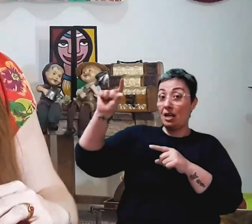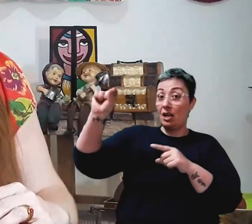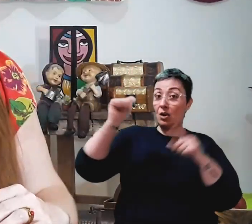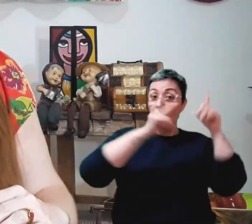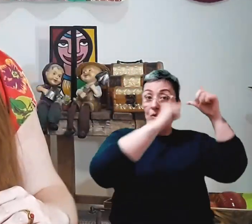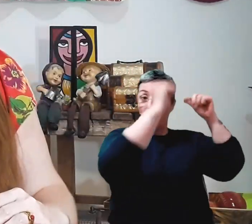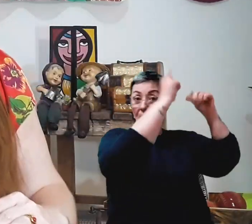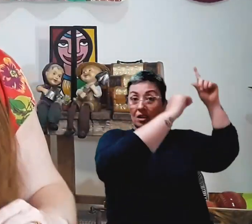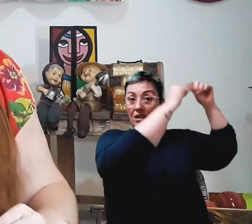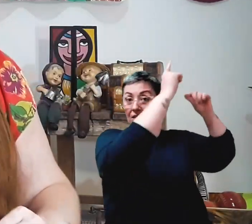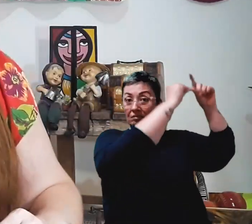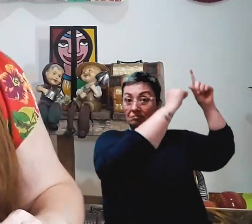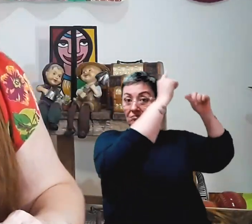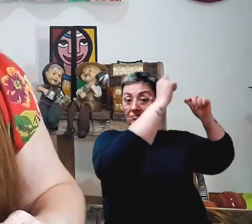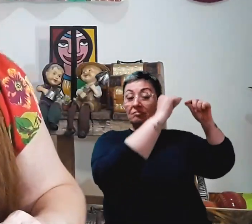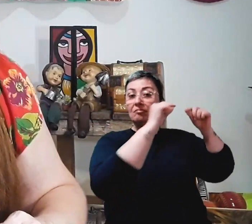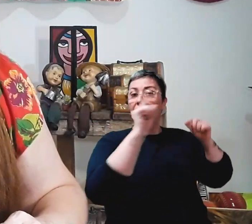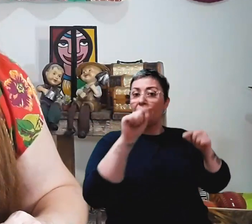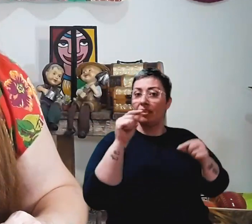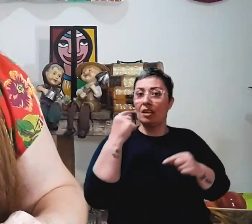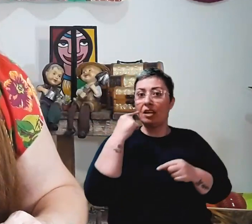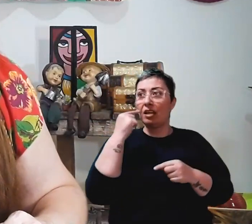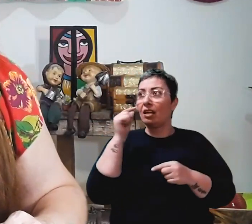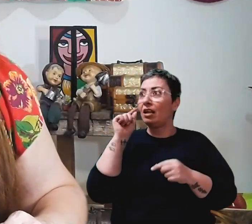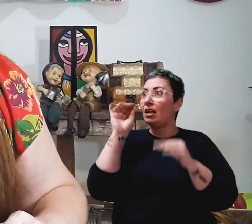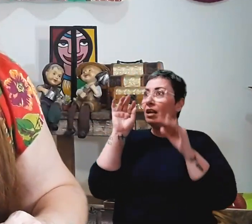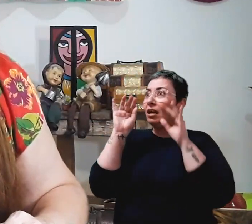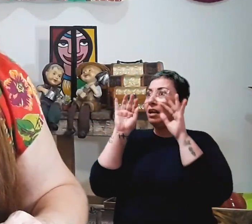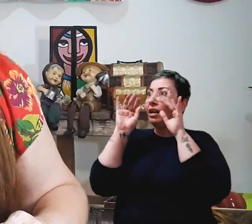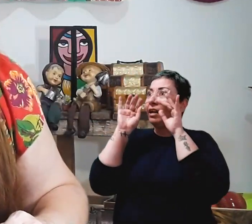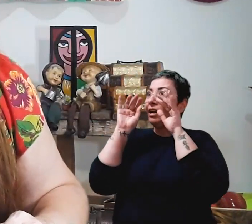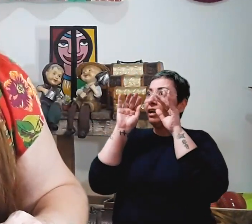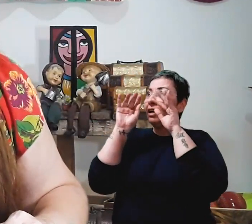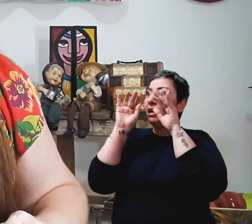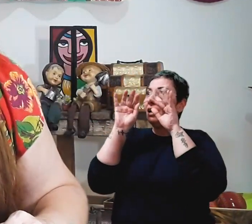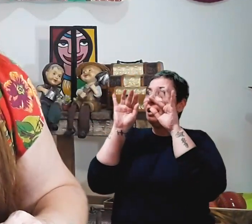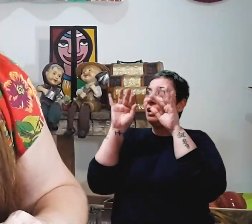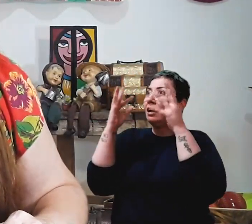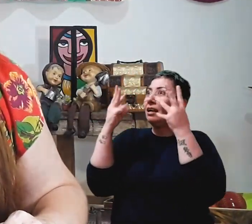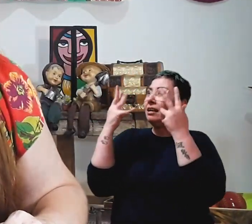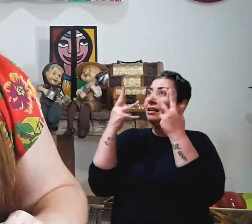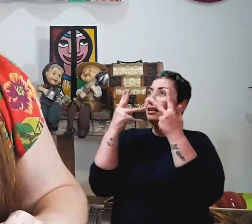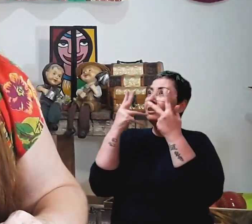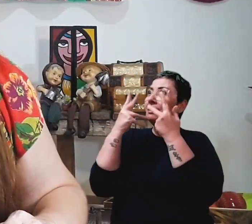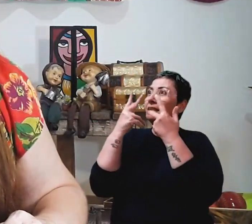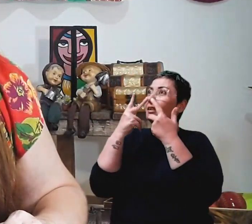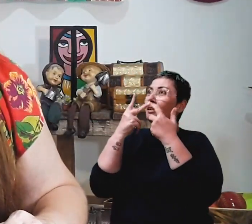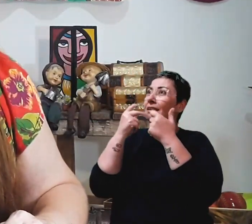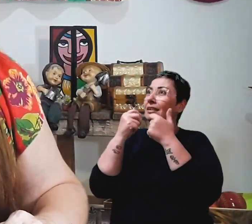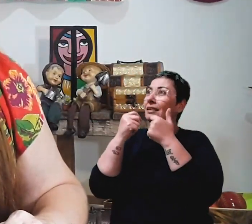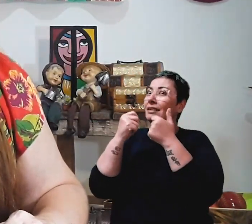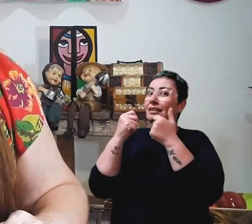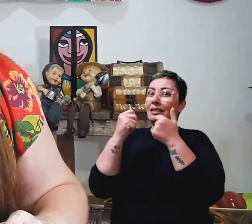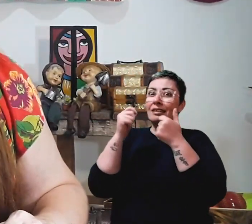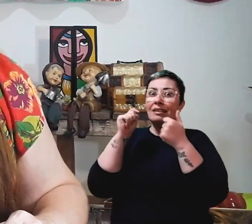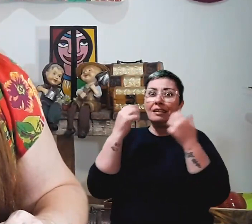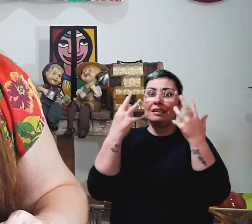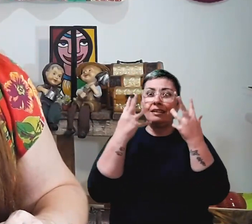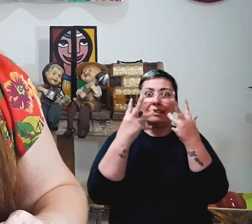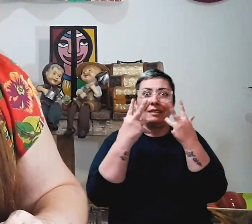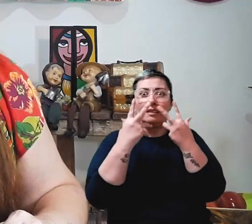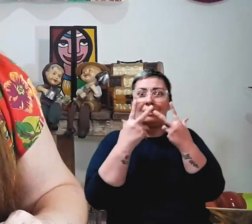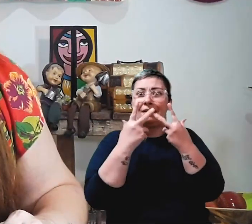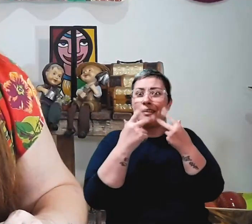estrelas. Ela ficou com os olhos brilhando. Que coisa mais linda! Que coisa